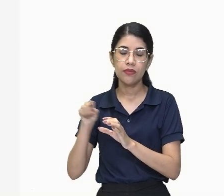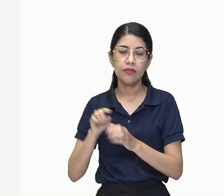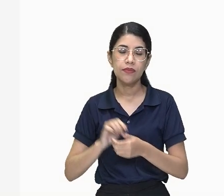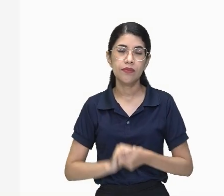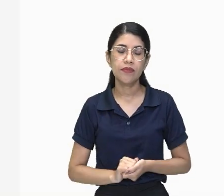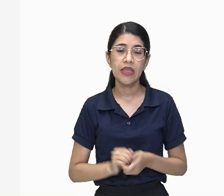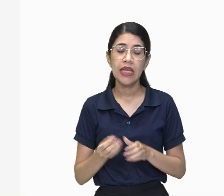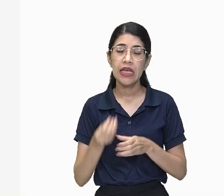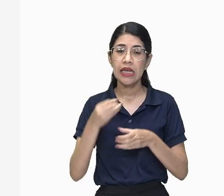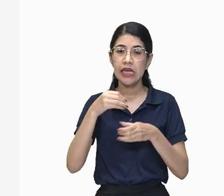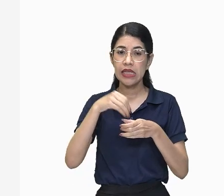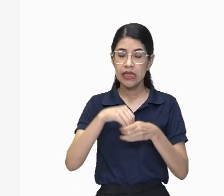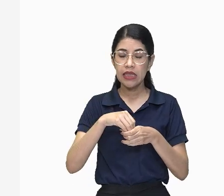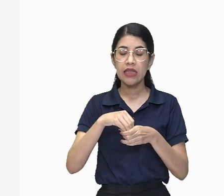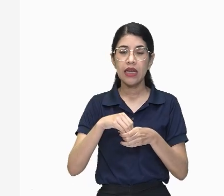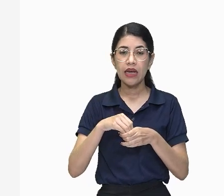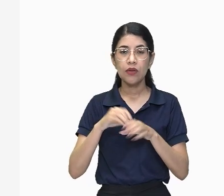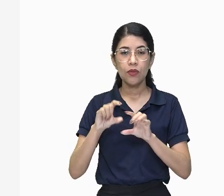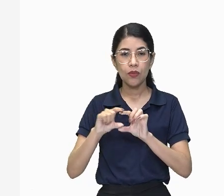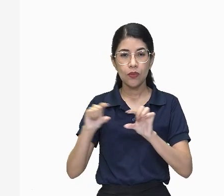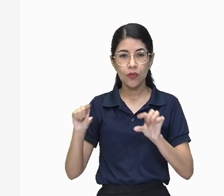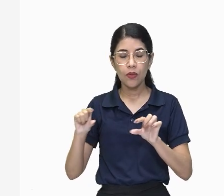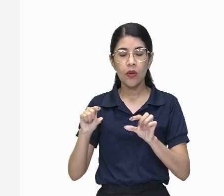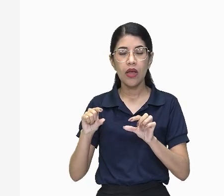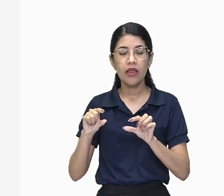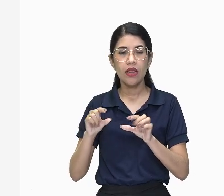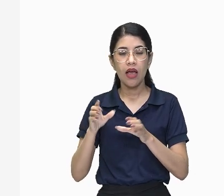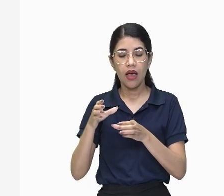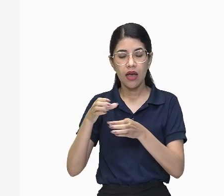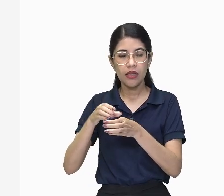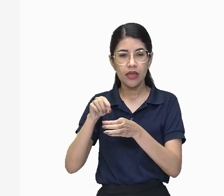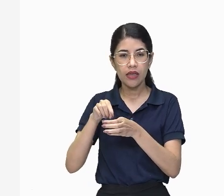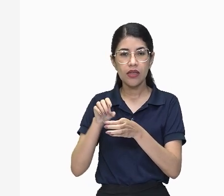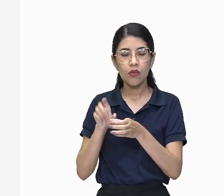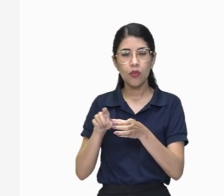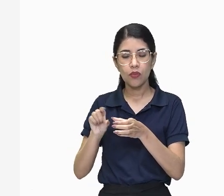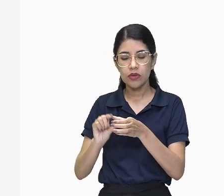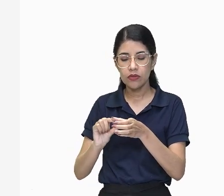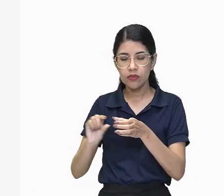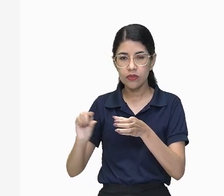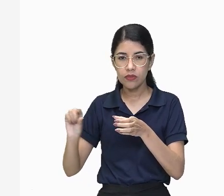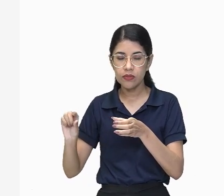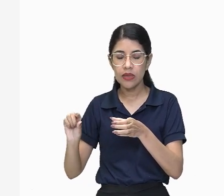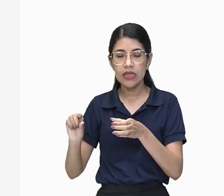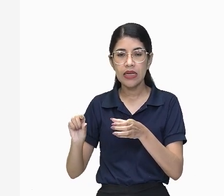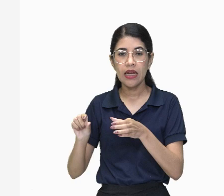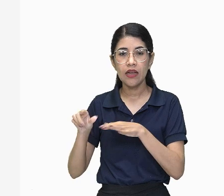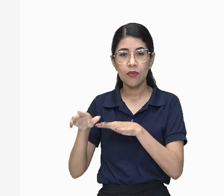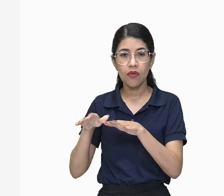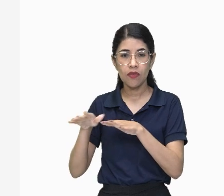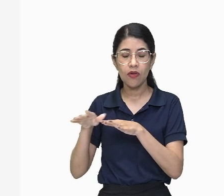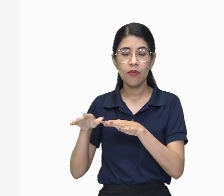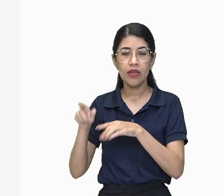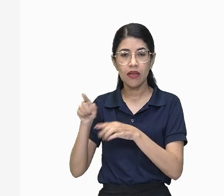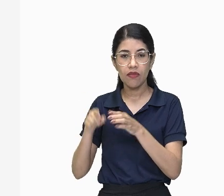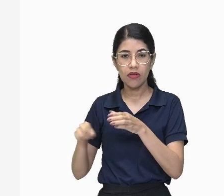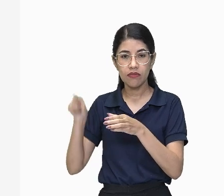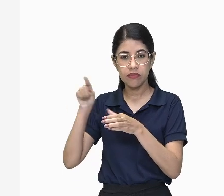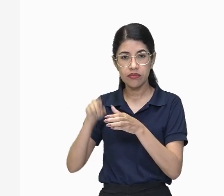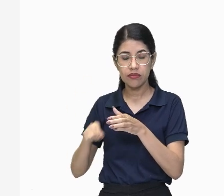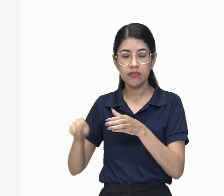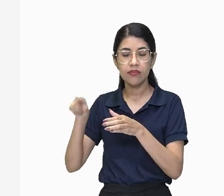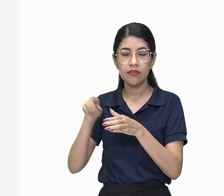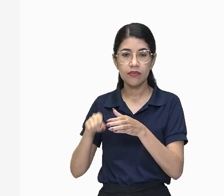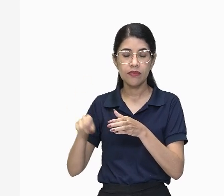Dentro do cilindro, o vapor de água empurrava o pistão, que por sua vez, ao se deslocar, move uma roda. Quando